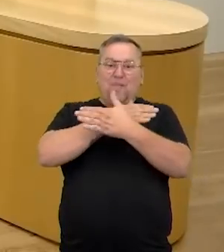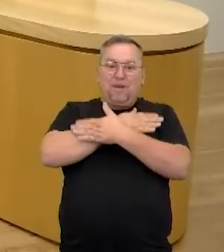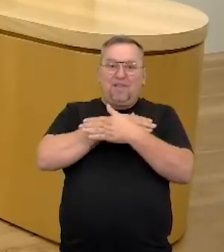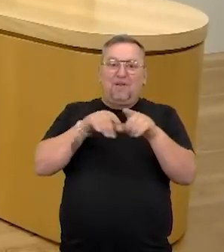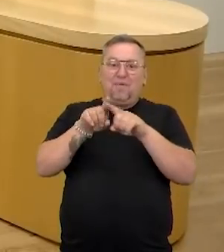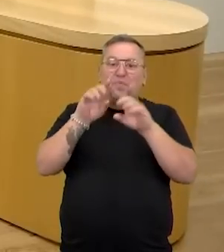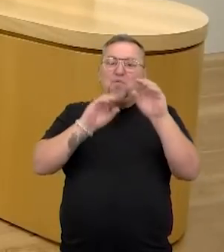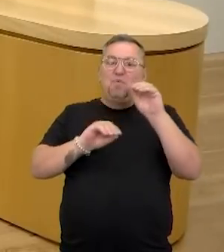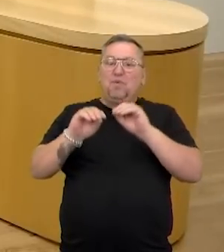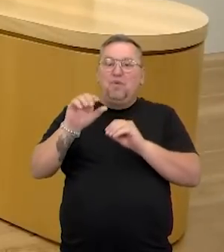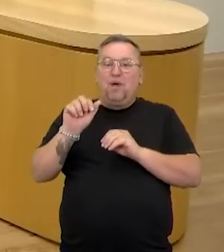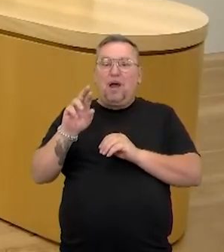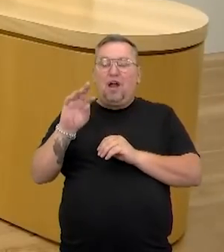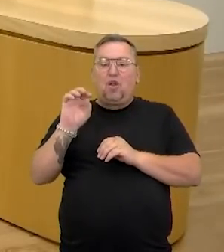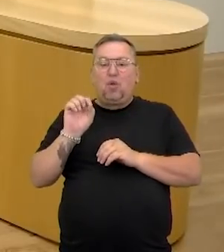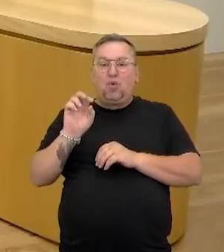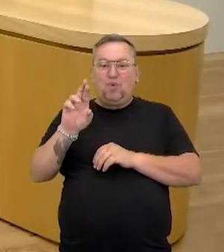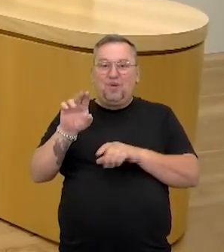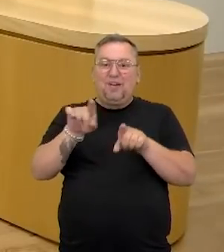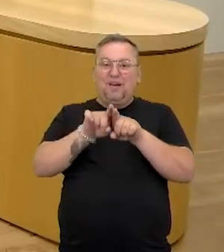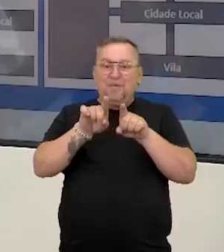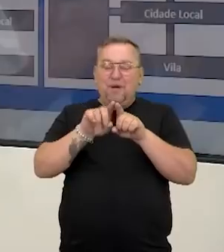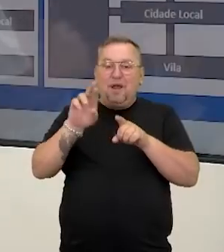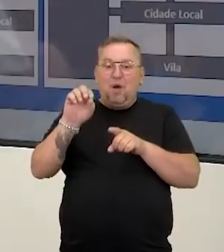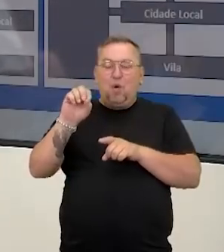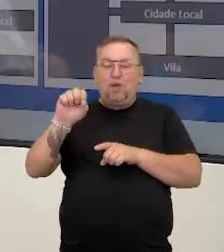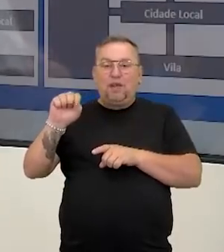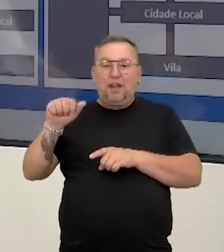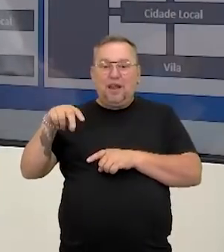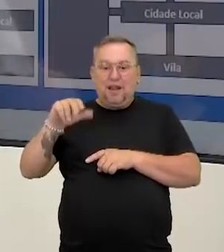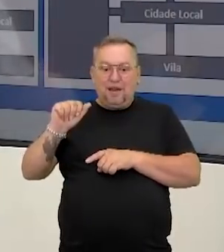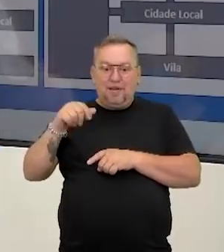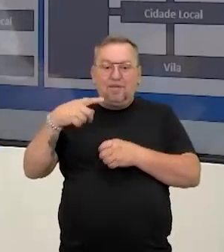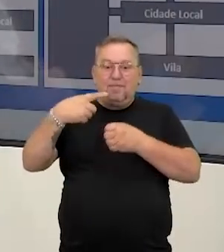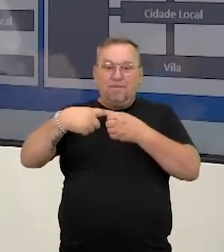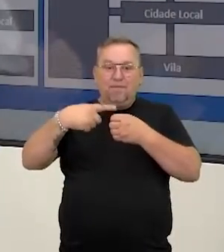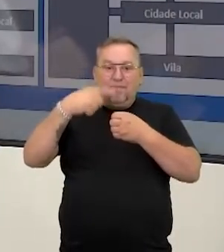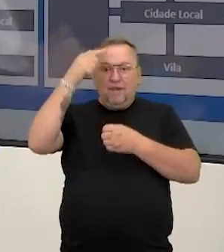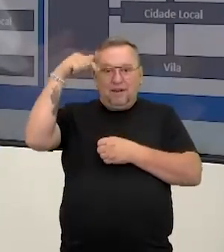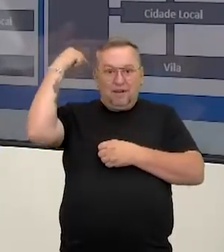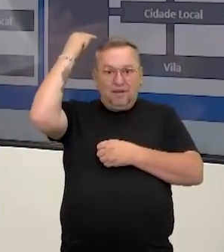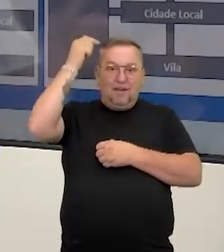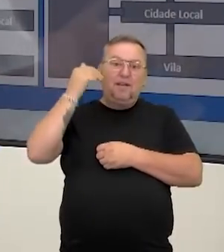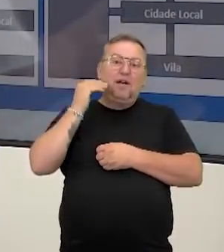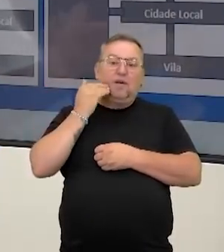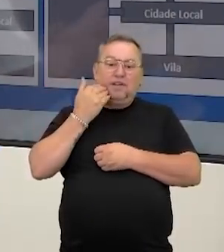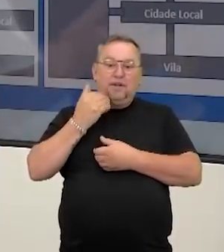aí, um beijão aí para o Arthur, né, e um abraço para a Rosana e todos aí da cidade aí, né, que